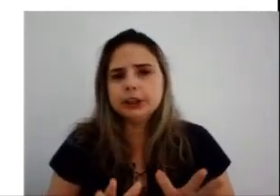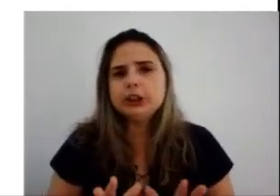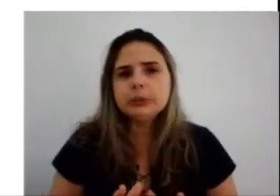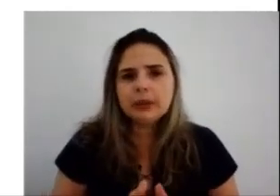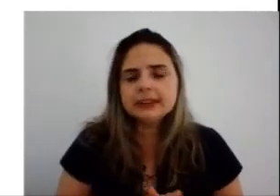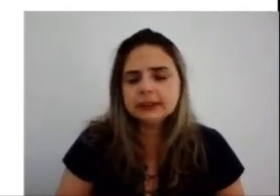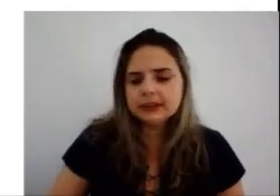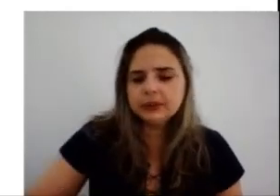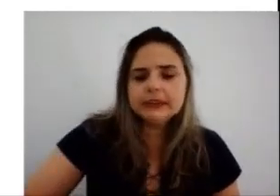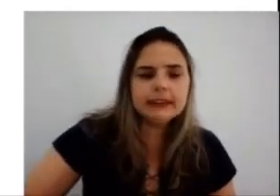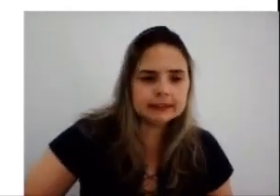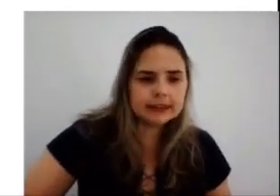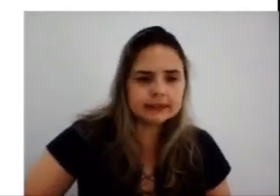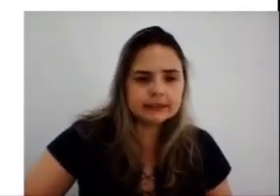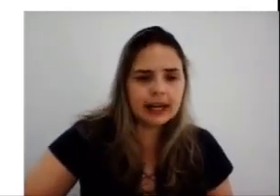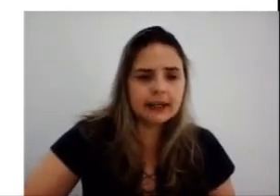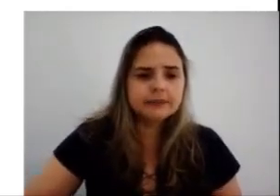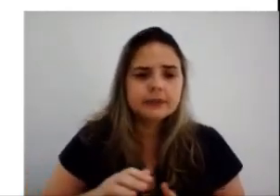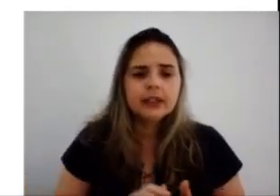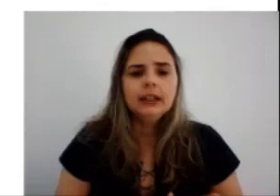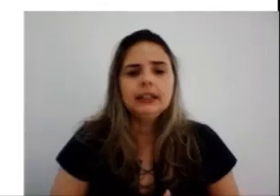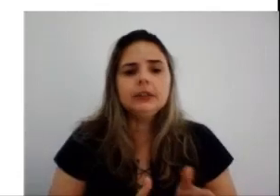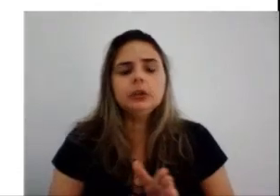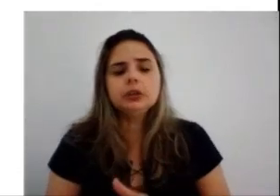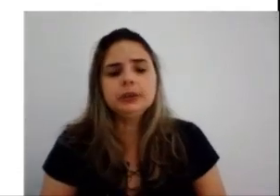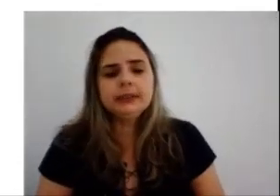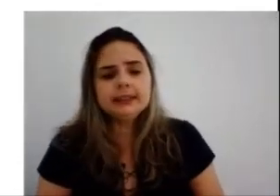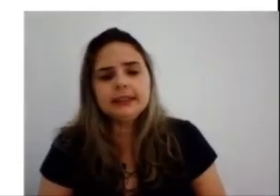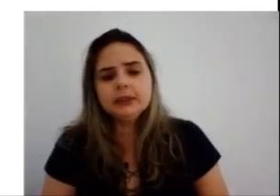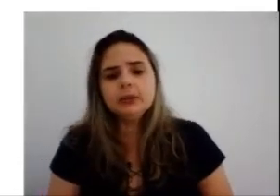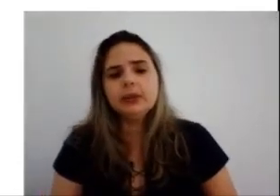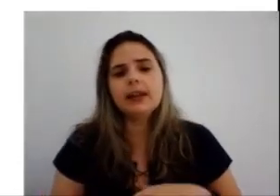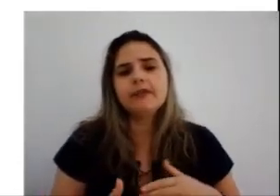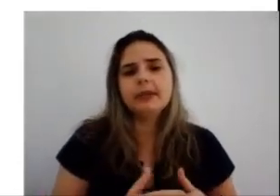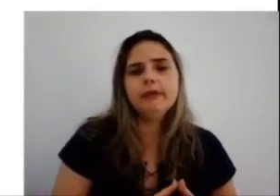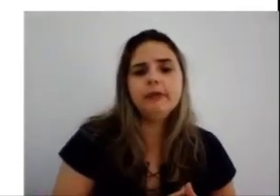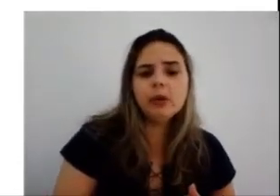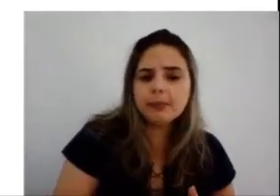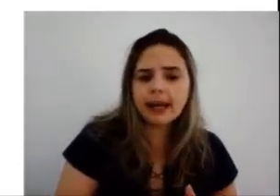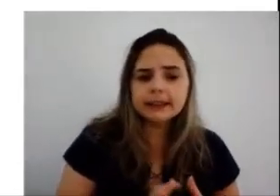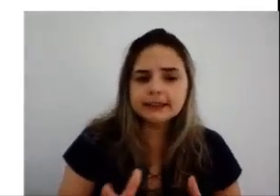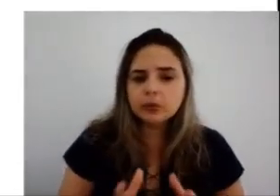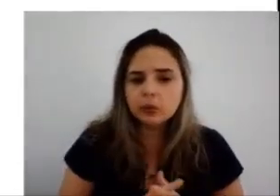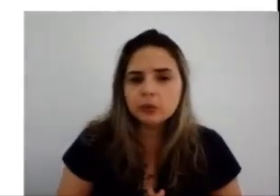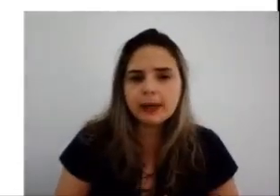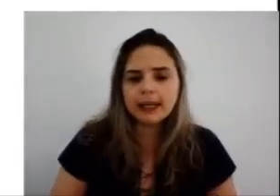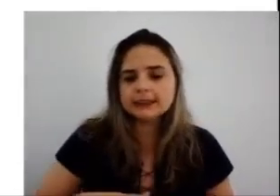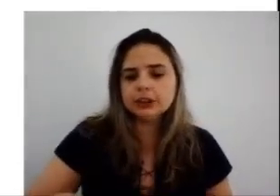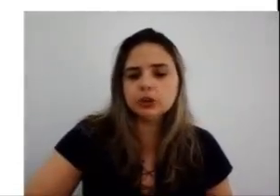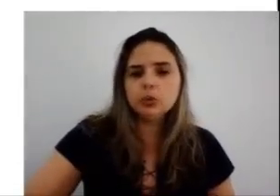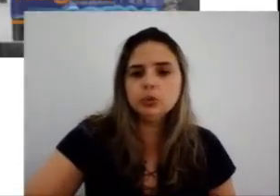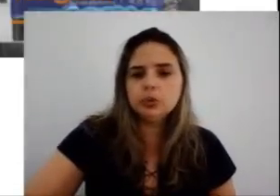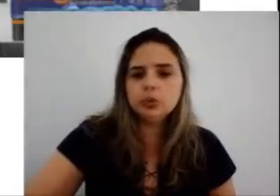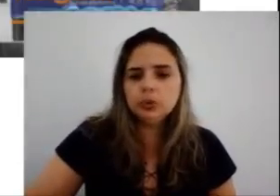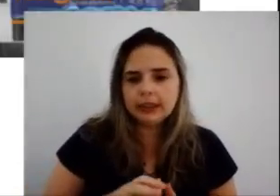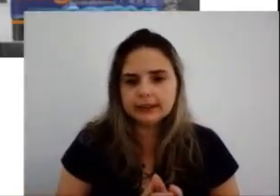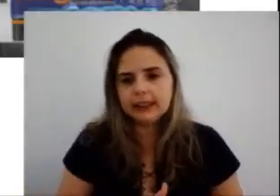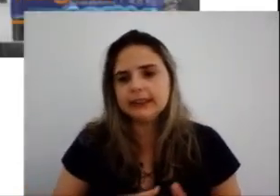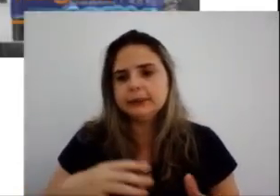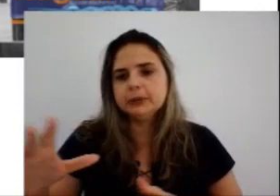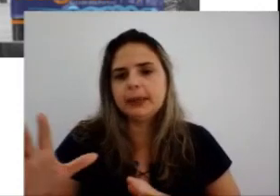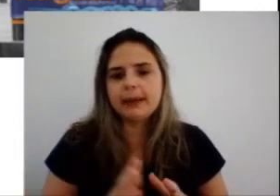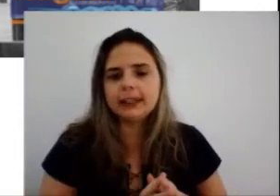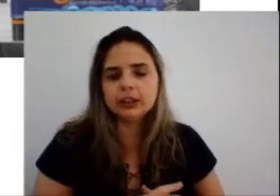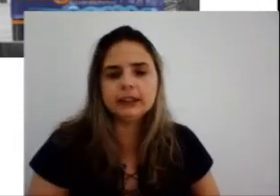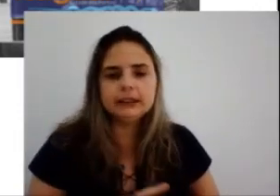a partir de 1980, tá? Em 2005, ela foi reformada e se tornou uma casa de cultura,